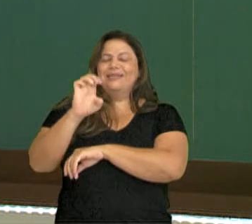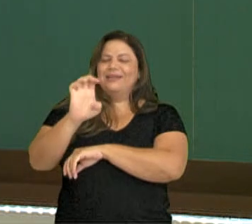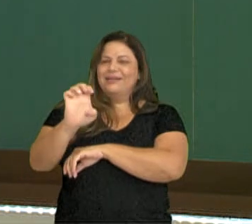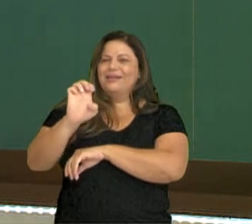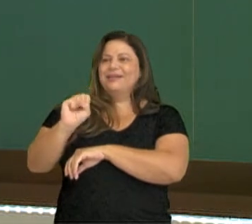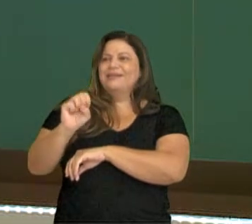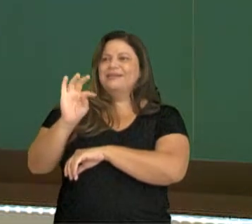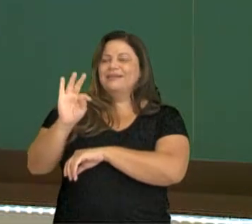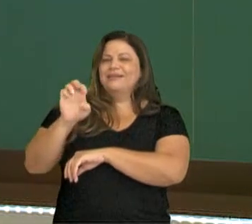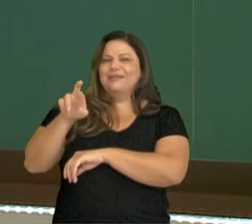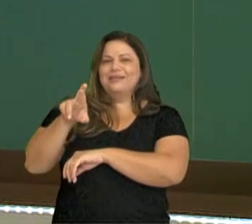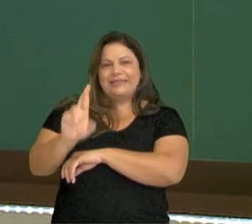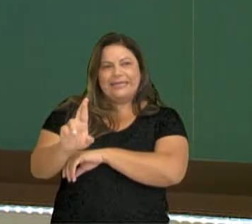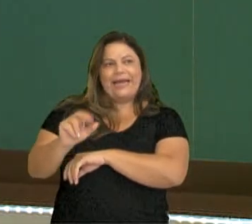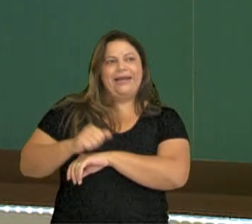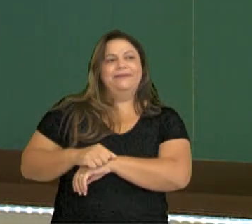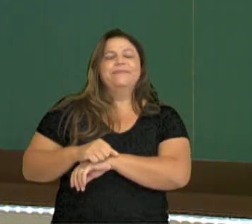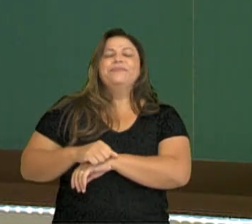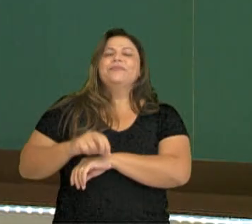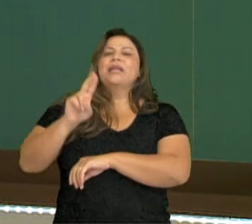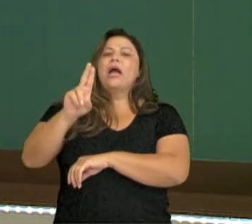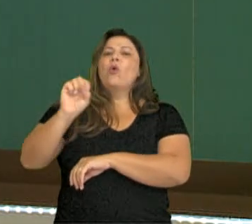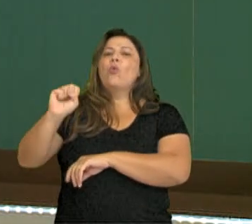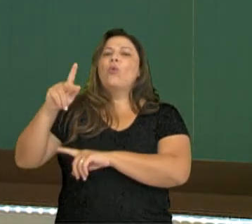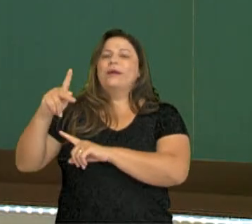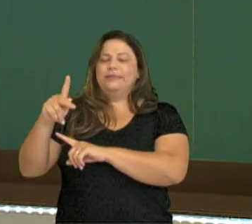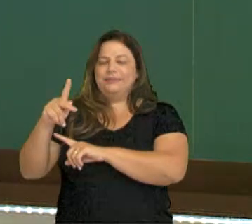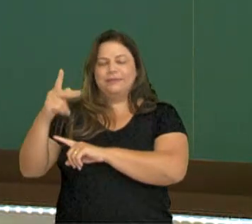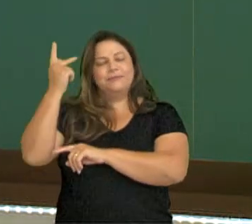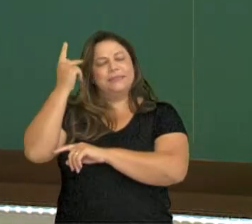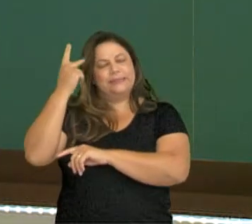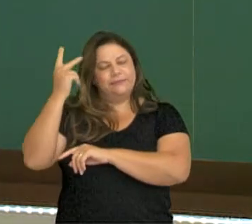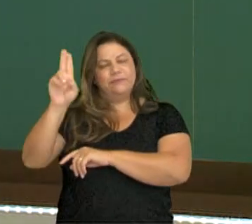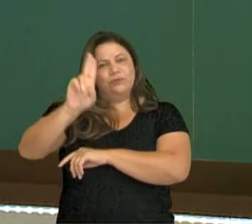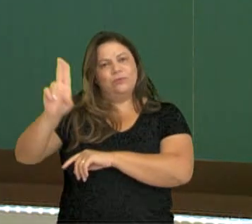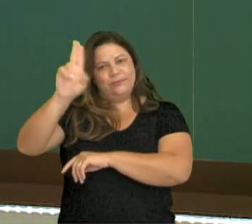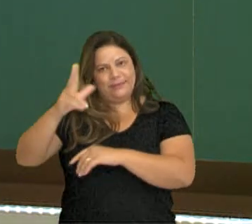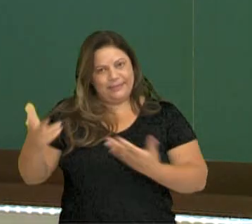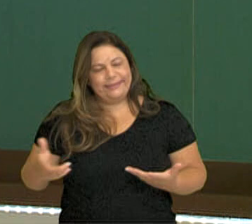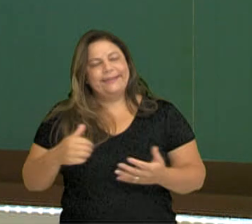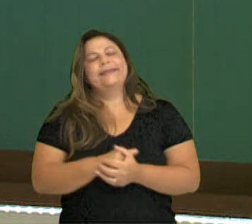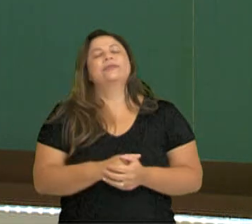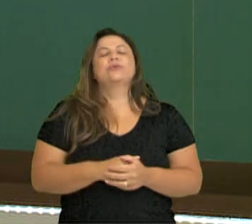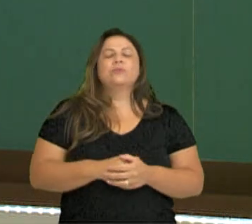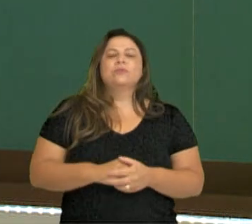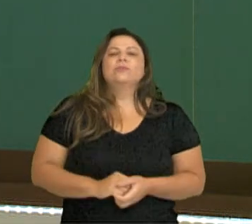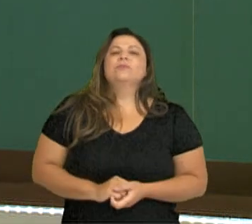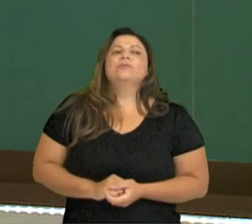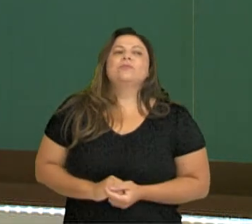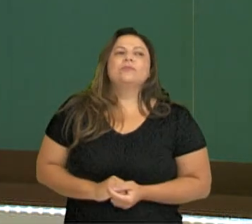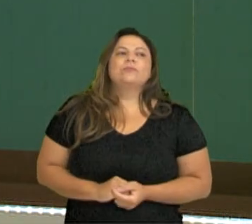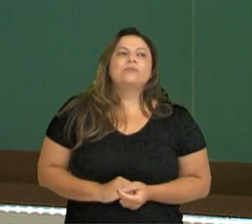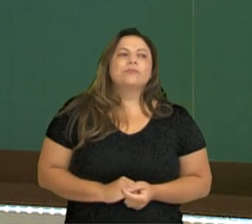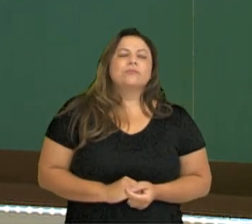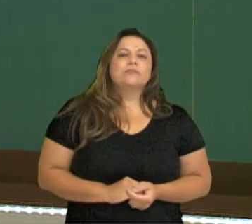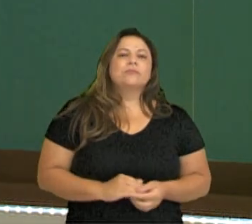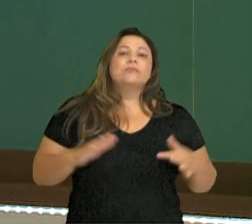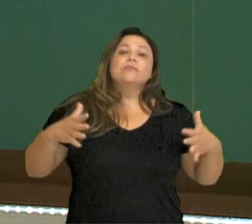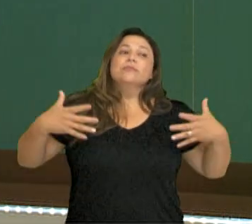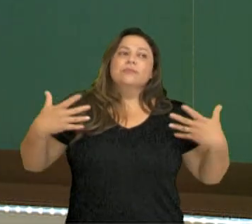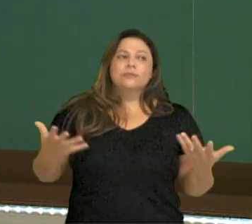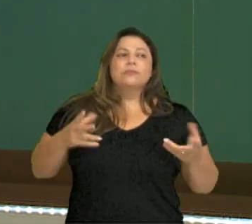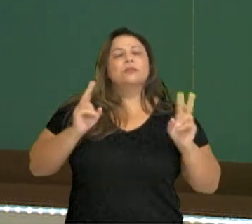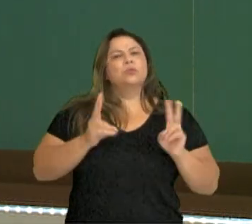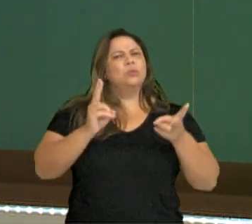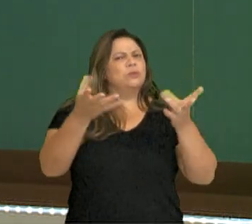esses fatores fizeram com que o Brasil conseguisse sequenciar primeiro o RNA do vírus. Continuando aqui,